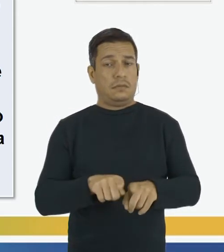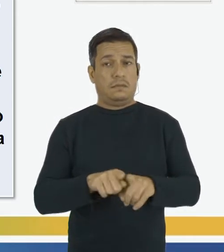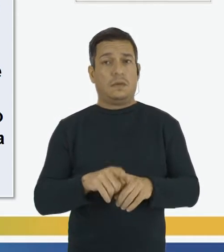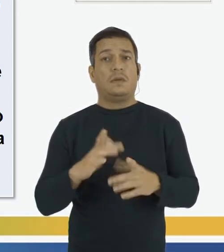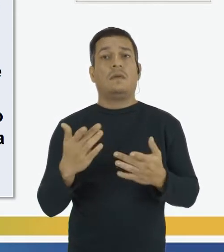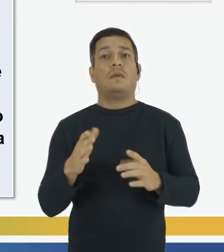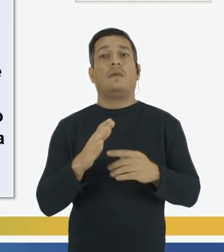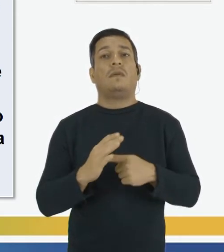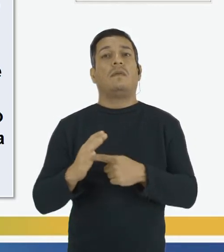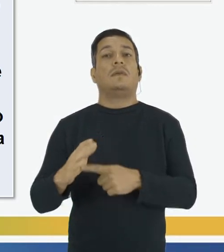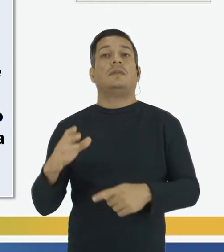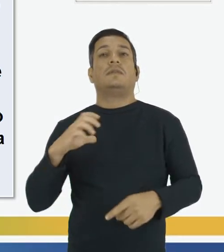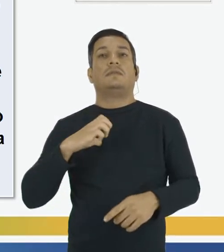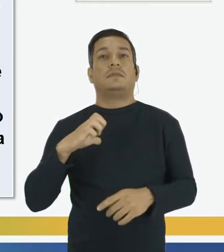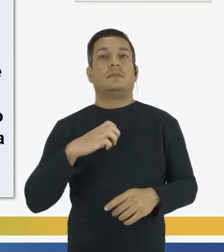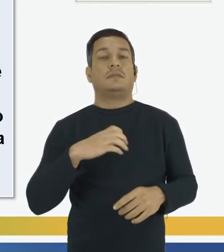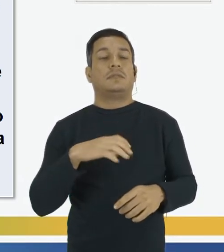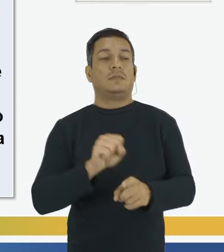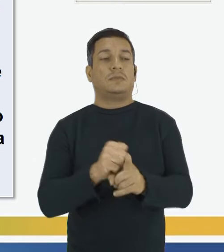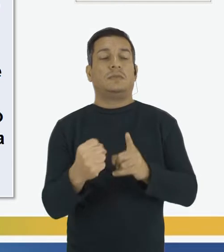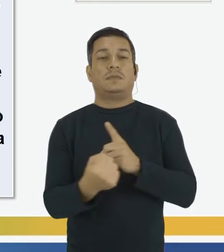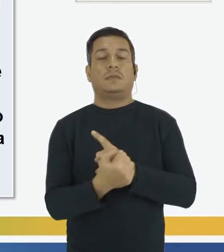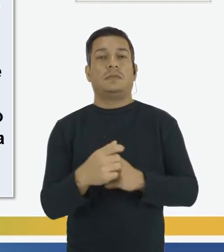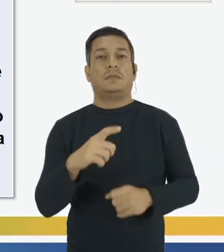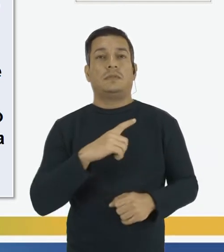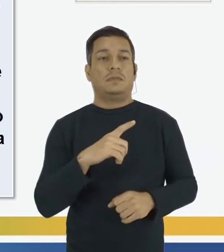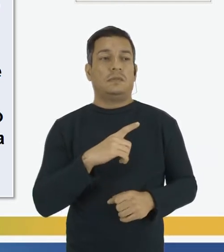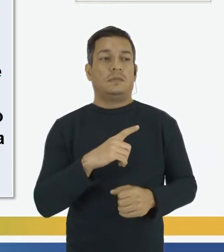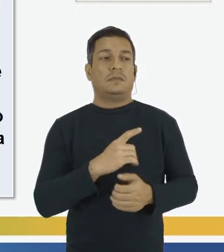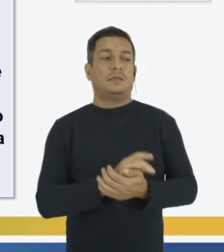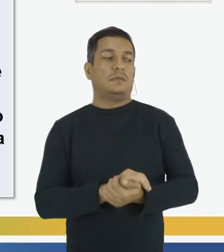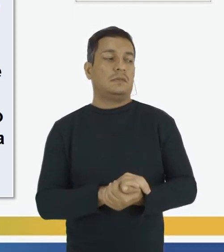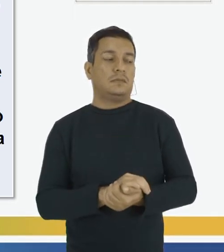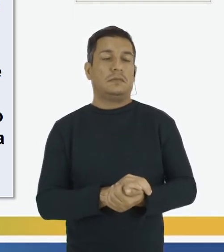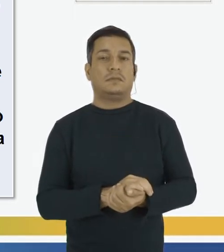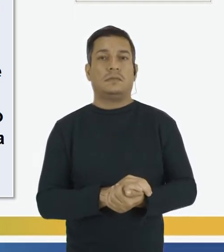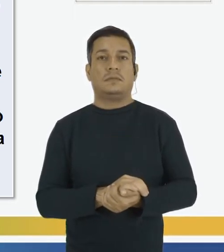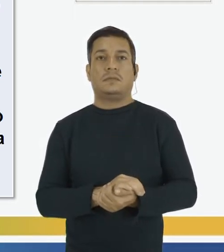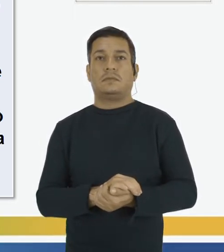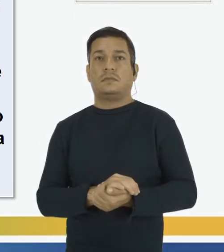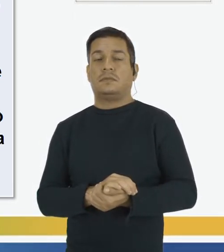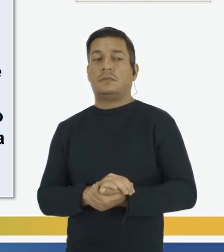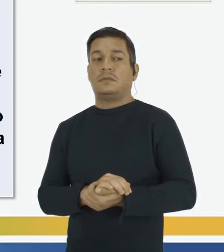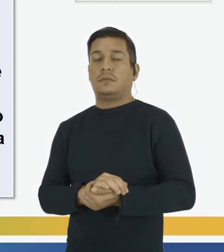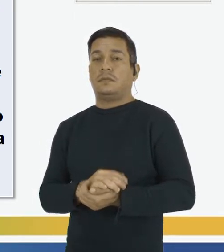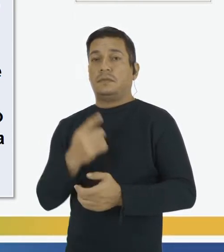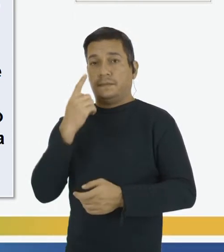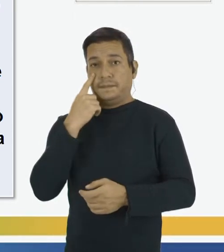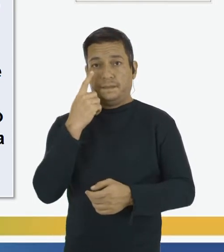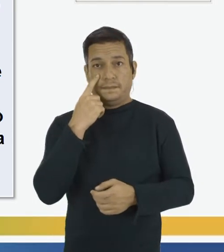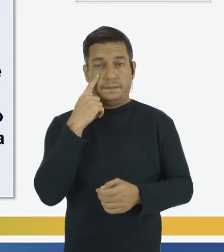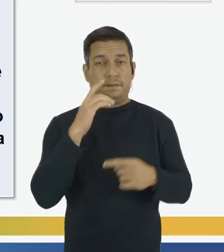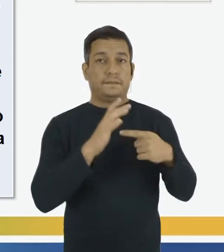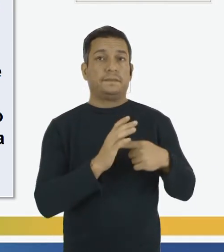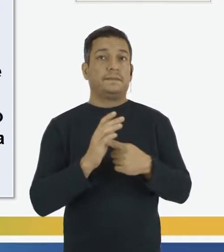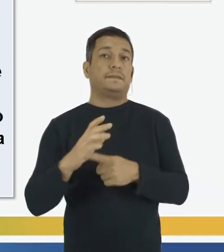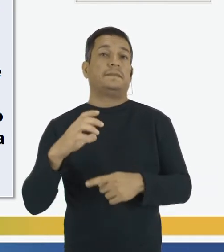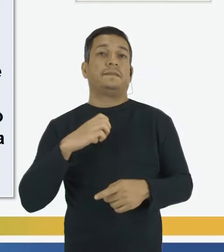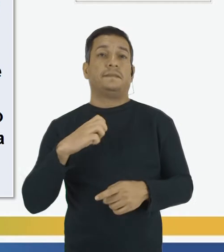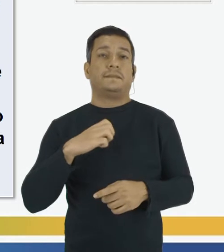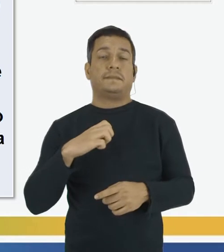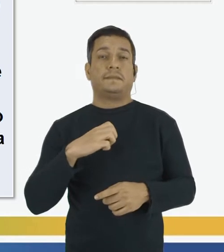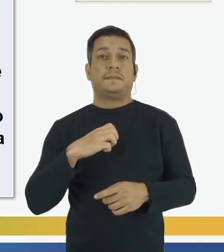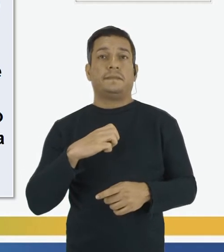E qual é a orientação ética dentro da sociedade, tá? Então, vamos lá. A orientação